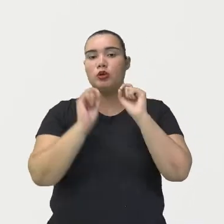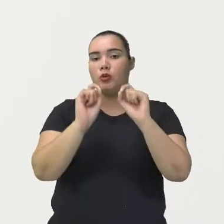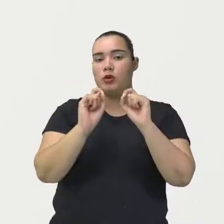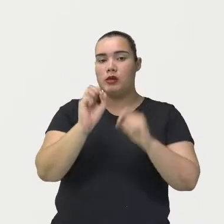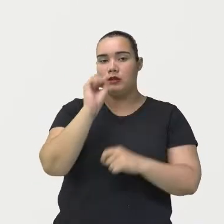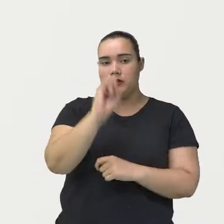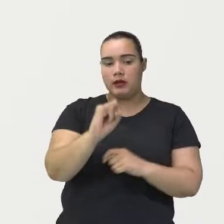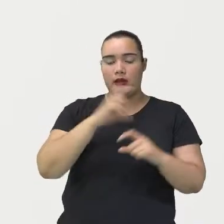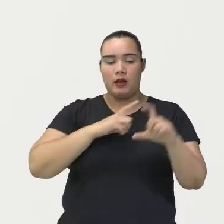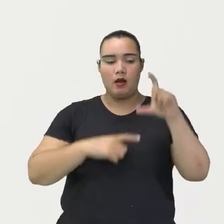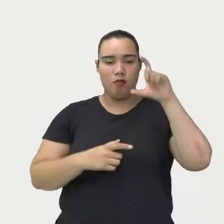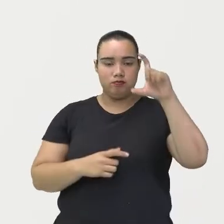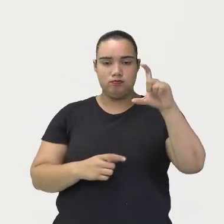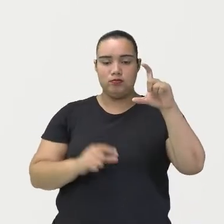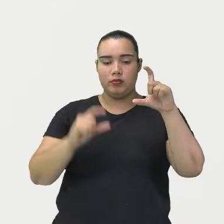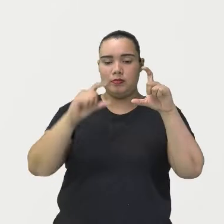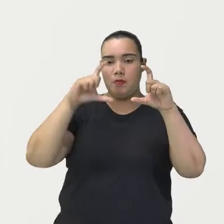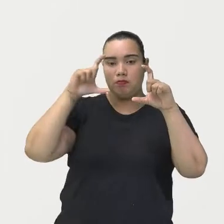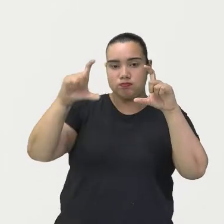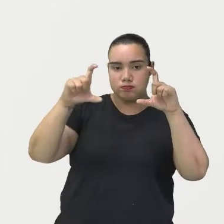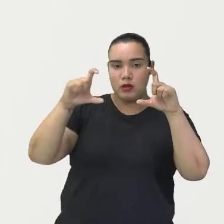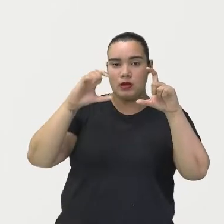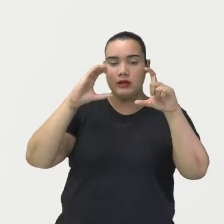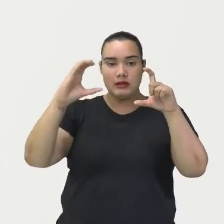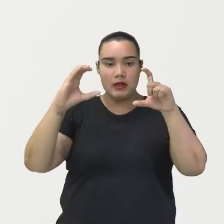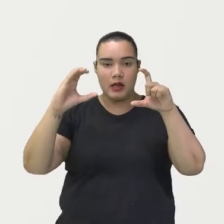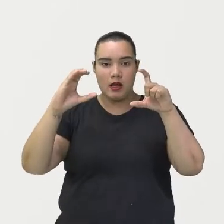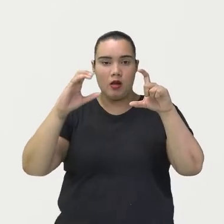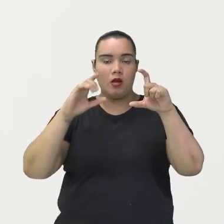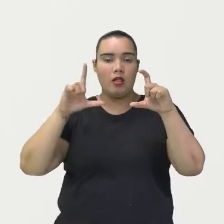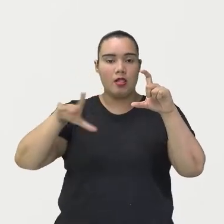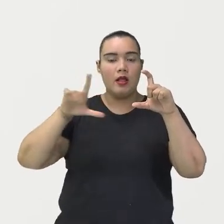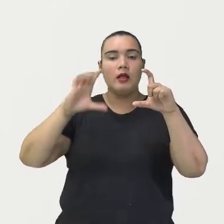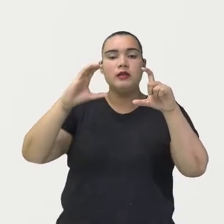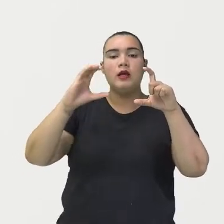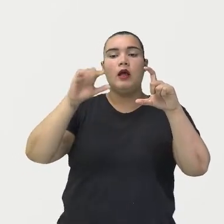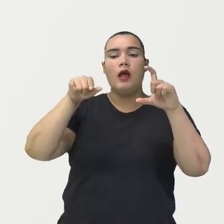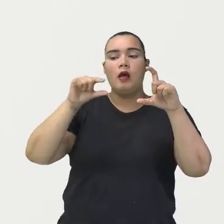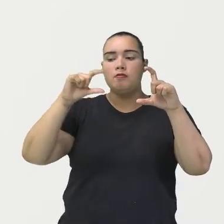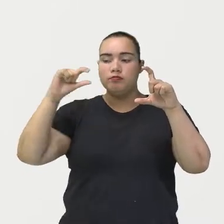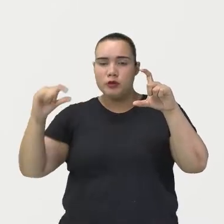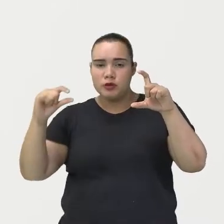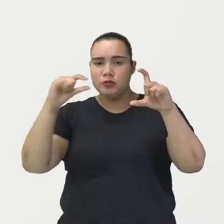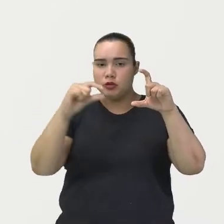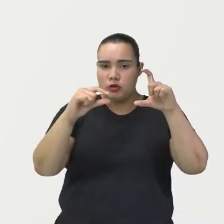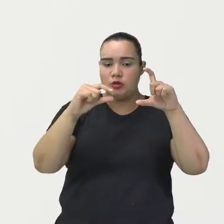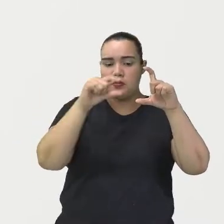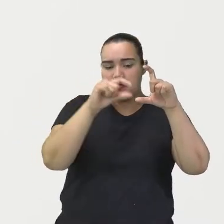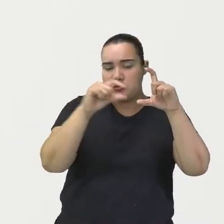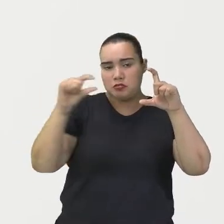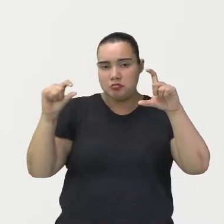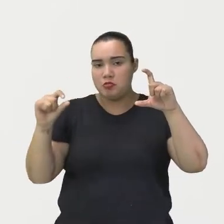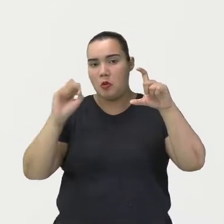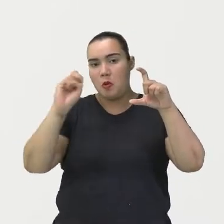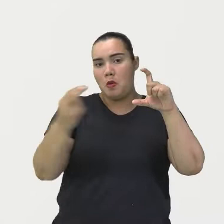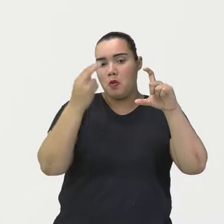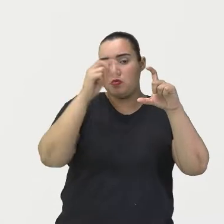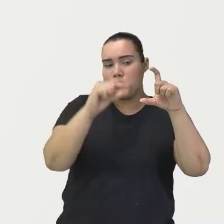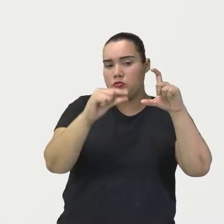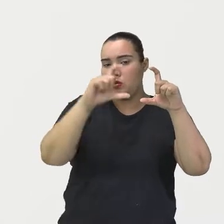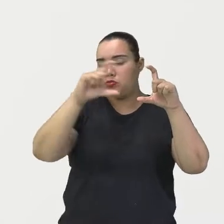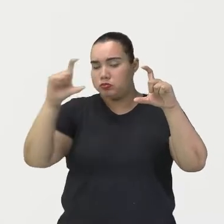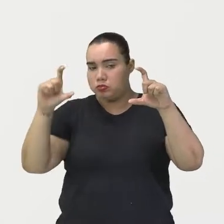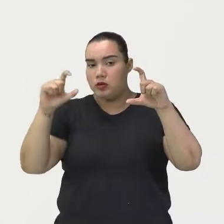que aqui seja Czão, Czão ou Czzinho, como já tem o